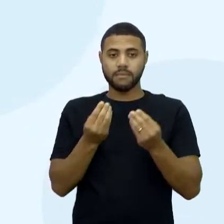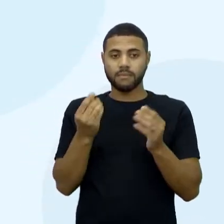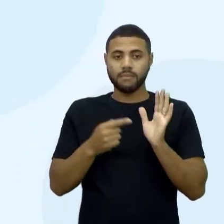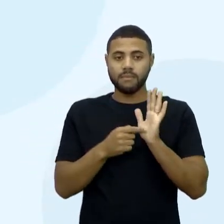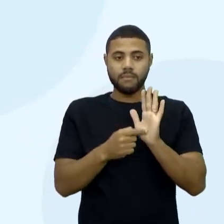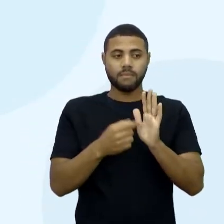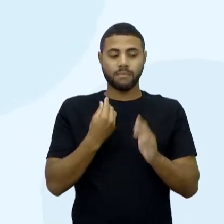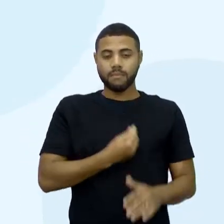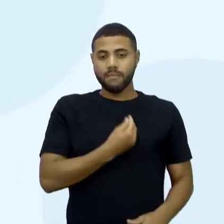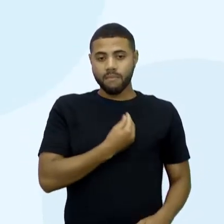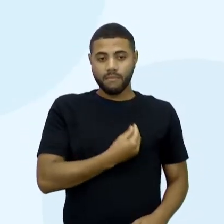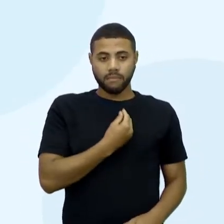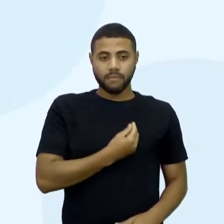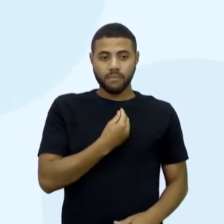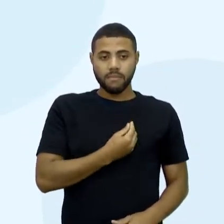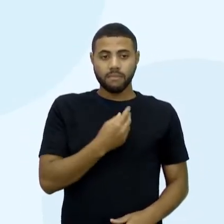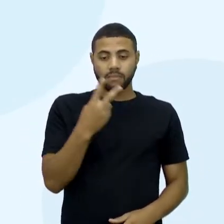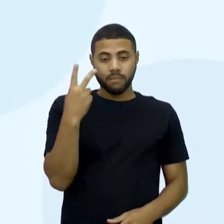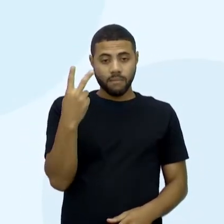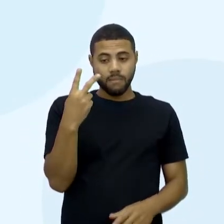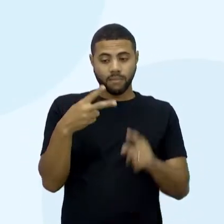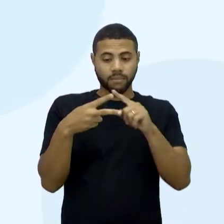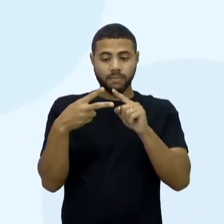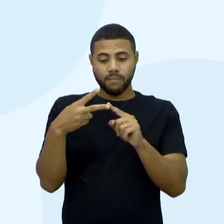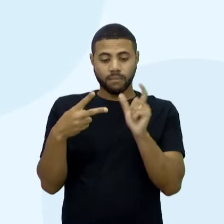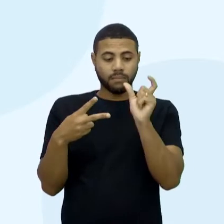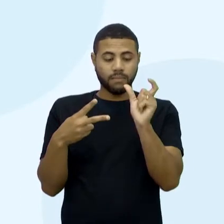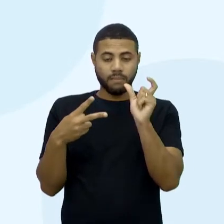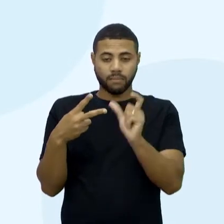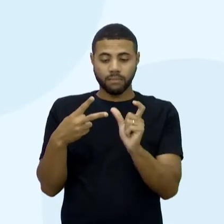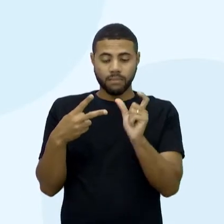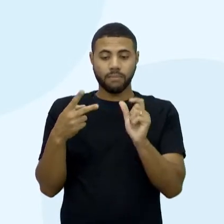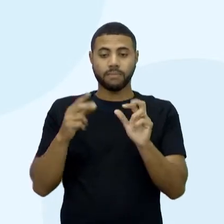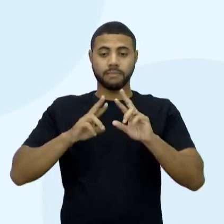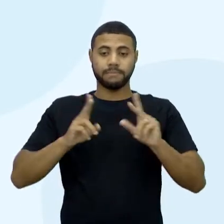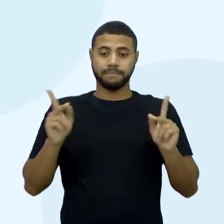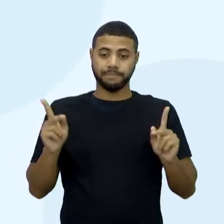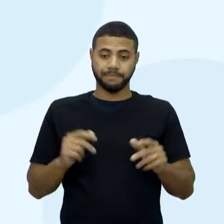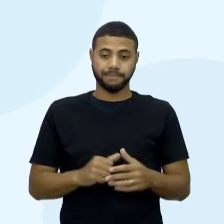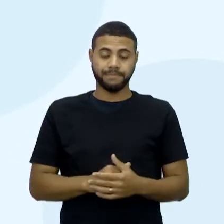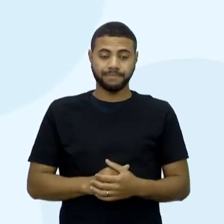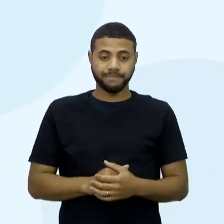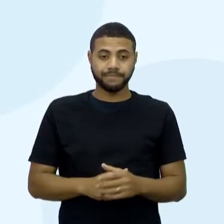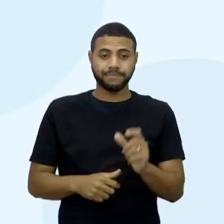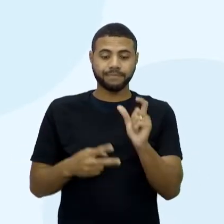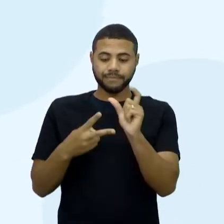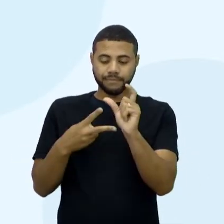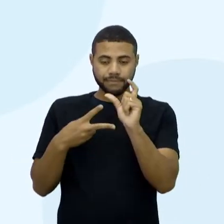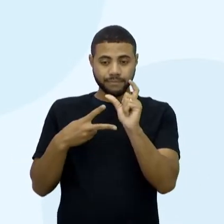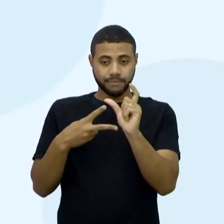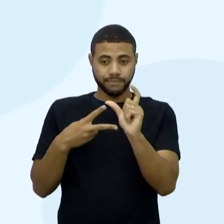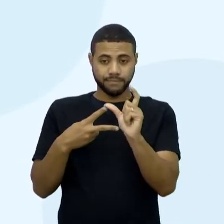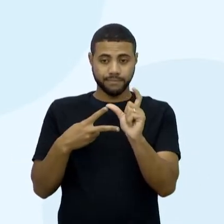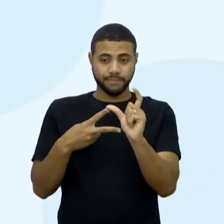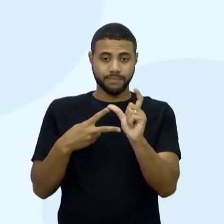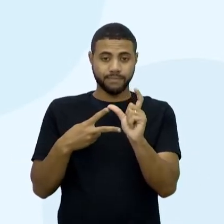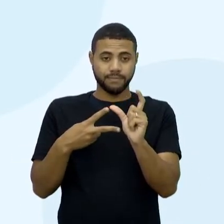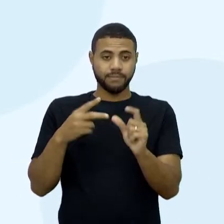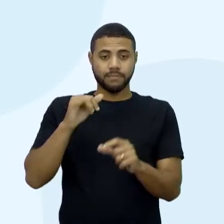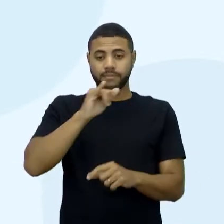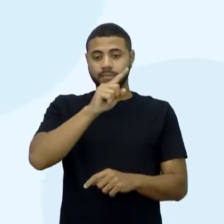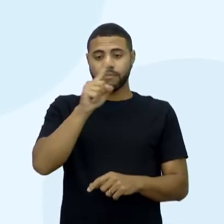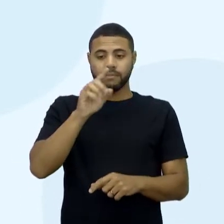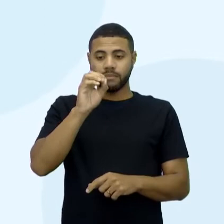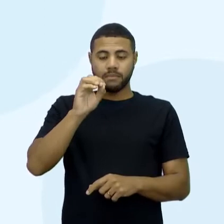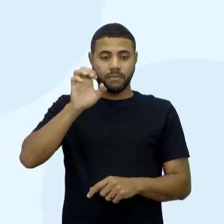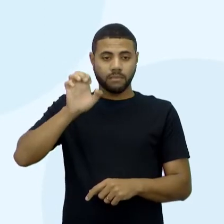à vida, duas palavras diferentes para se referir à vida. A primeira delas era a palavra zoé,